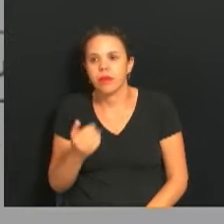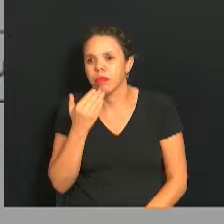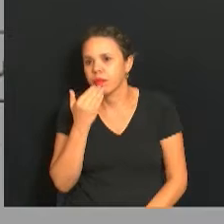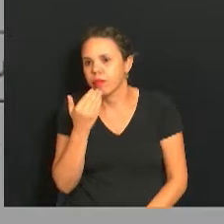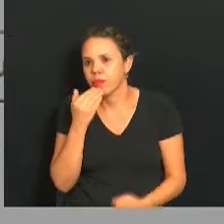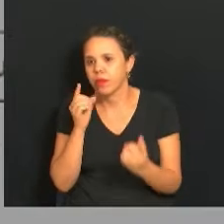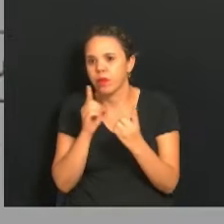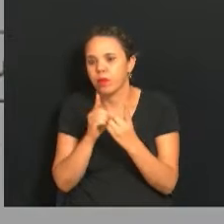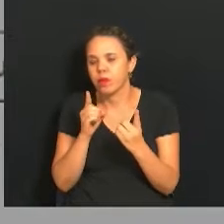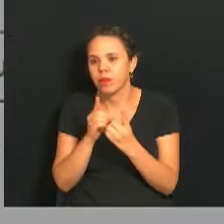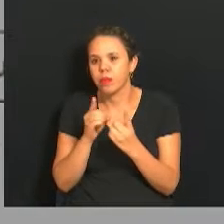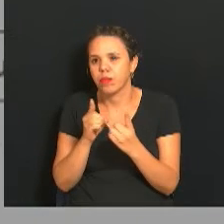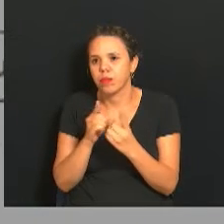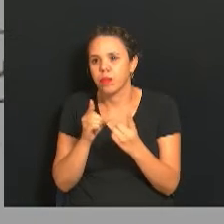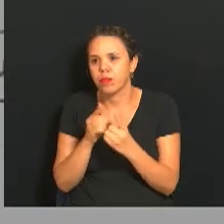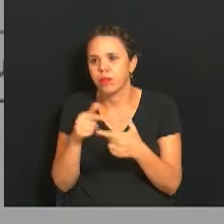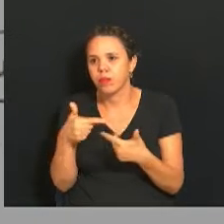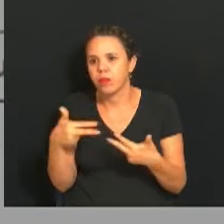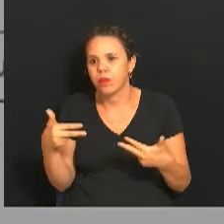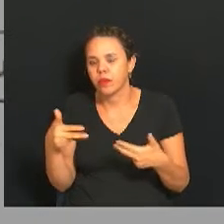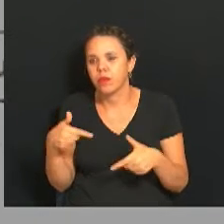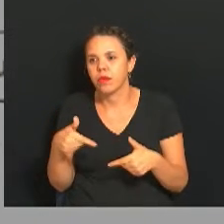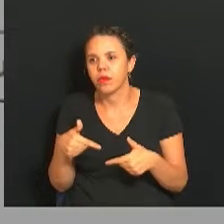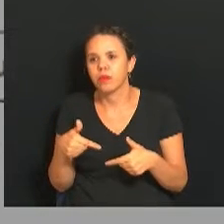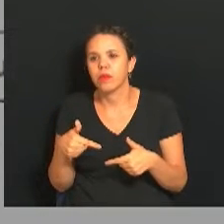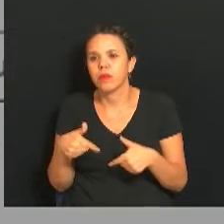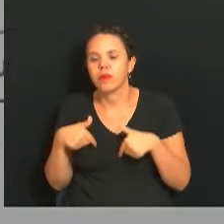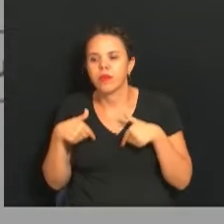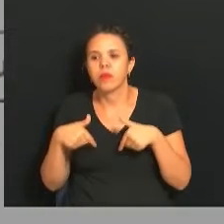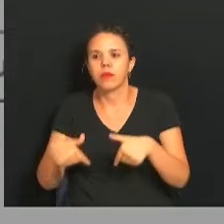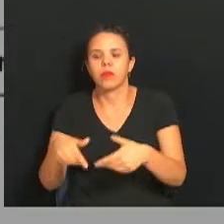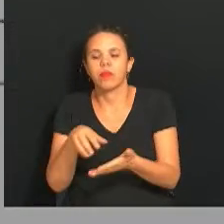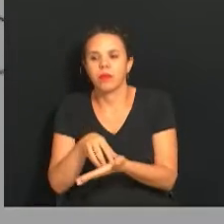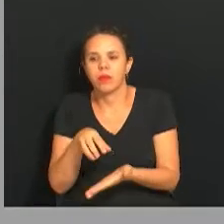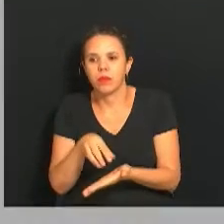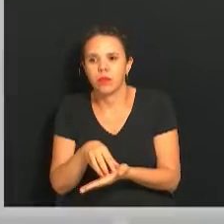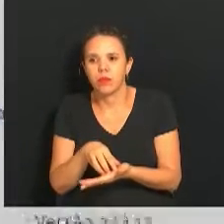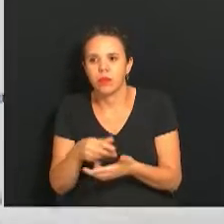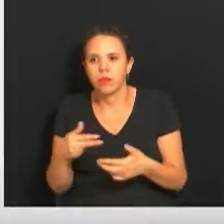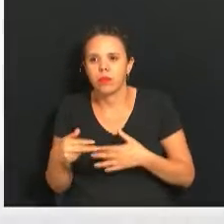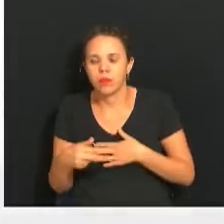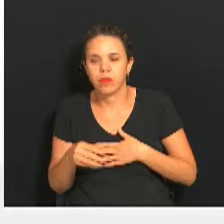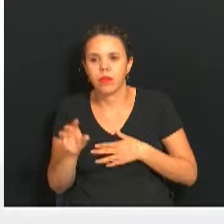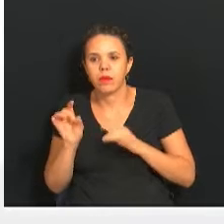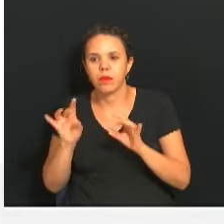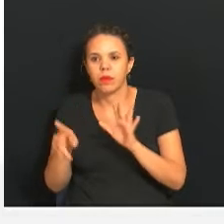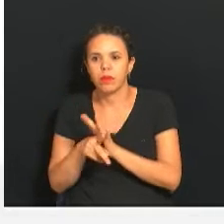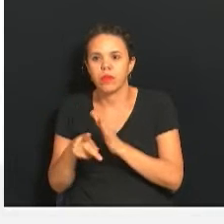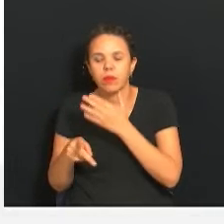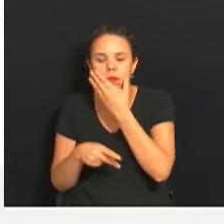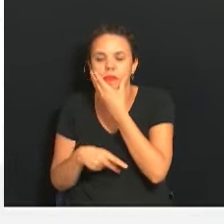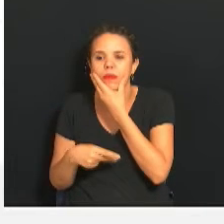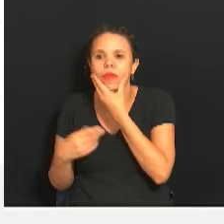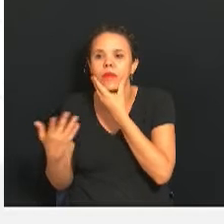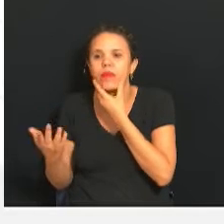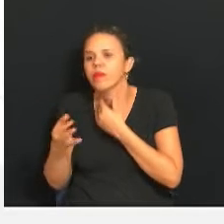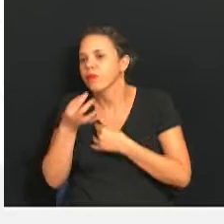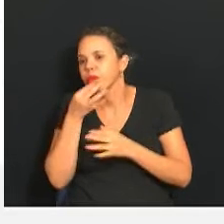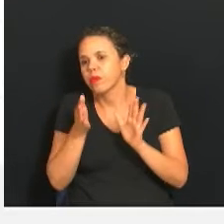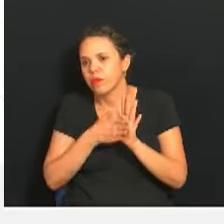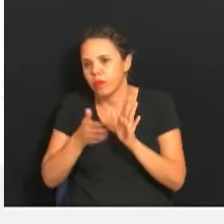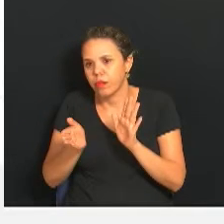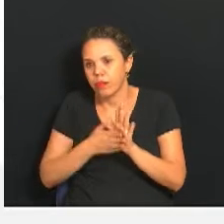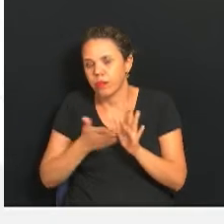atendimento, uma prestação de serviço ou a ação de um órgão em uma situação específica. Ideias e propostas